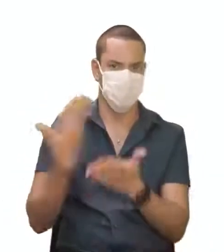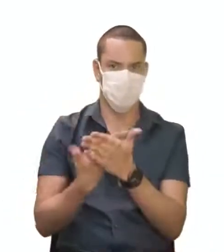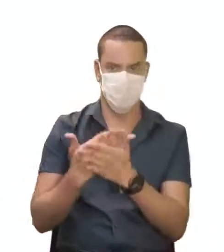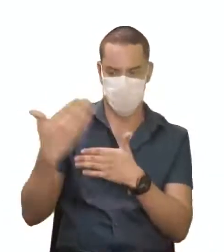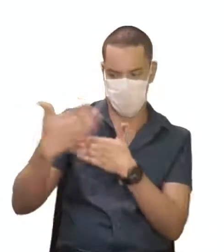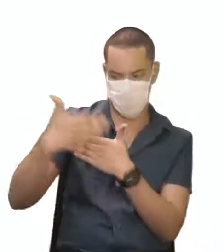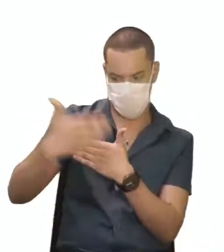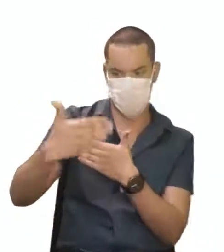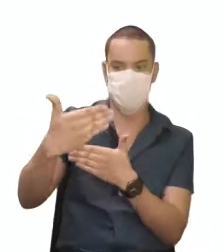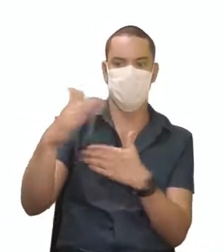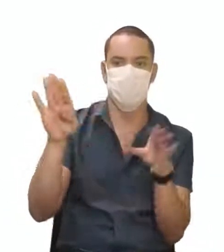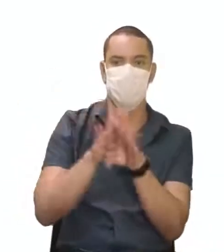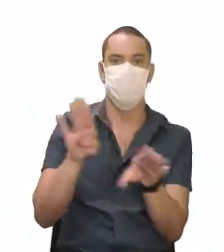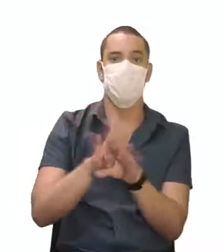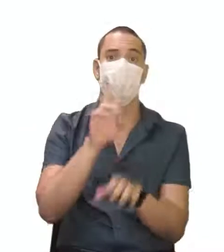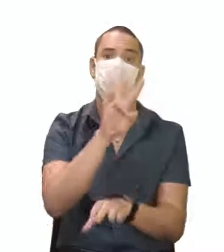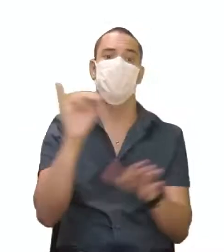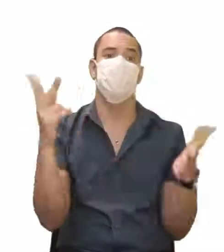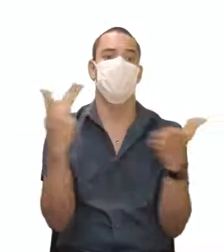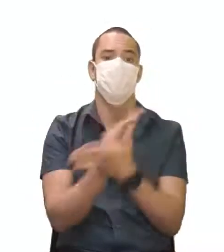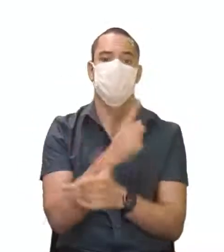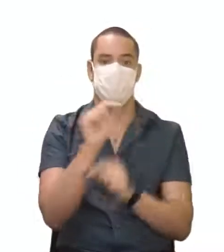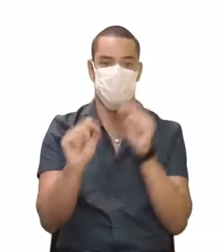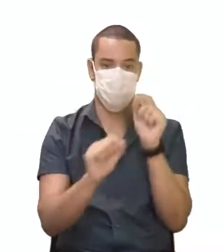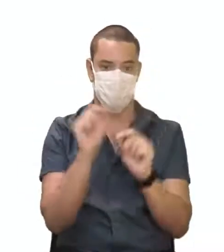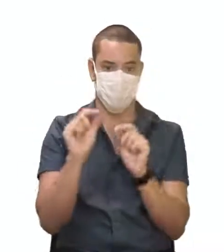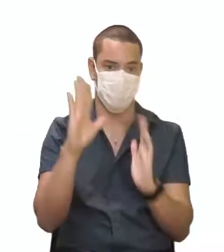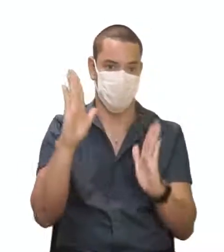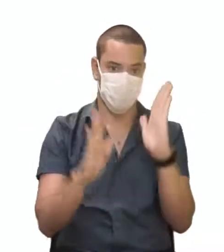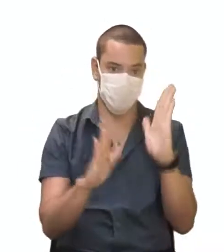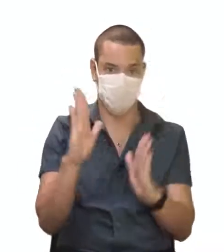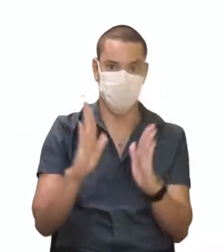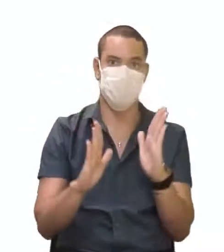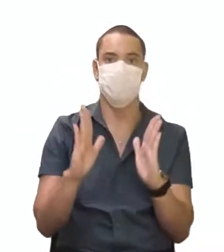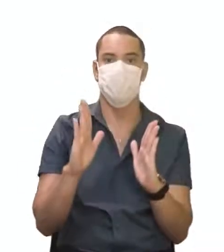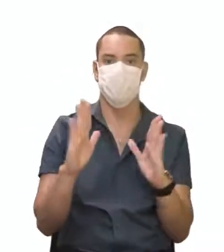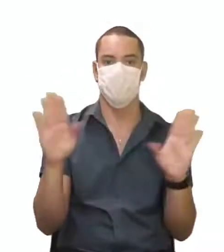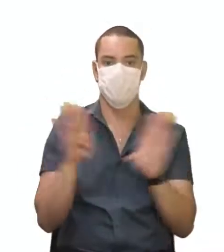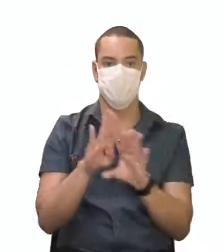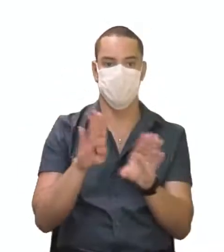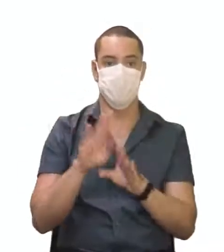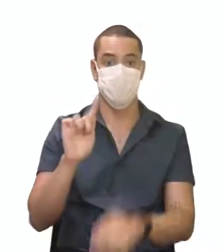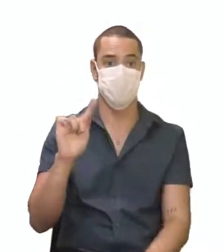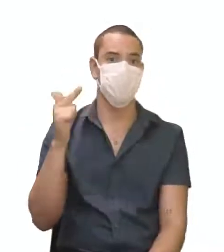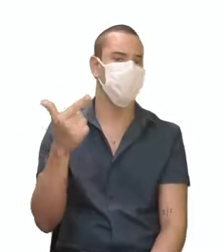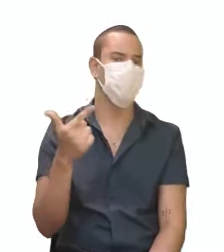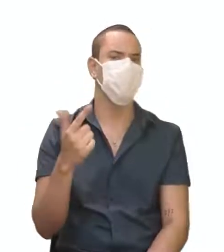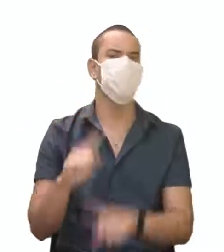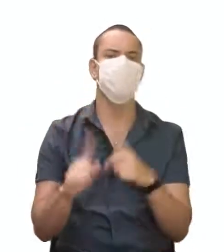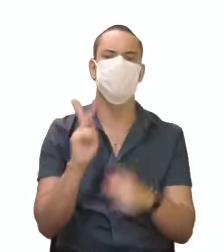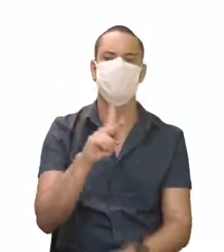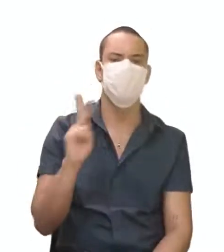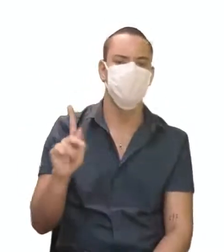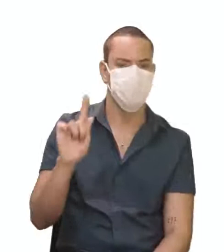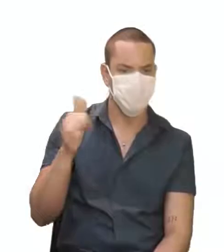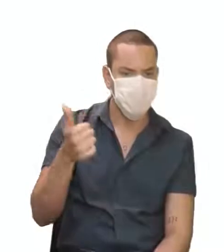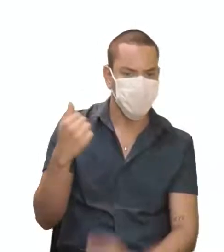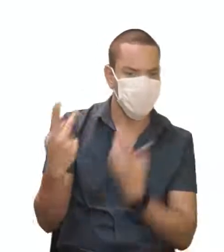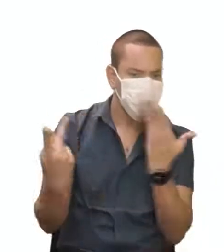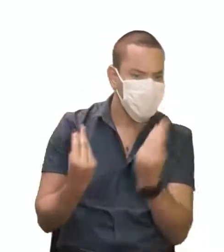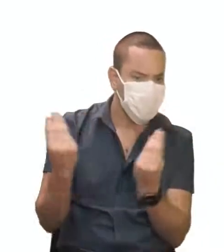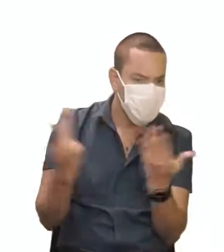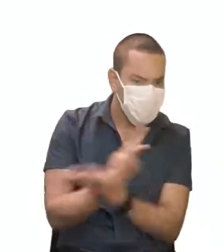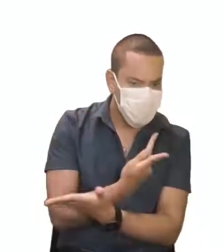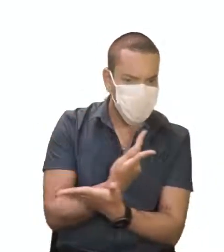mais pra frente, elas vão estar ocorrendo nessa fase aqui, nesse período G2. Tá? Professor, e aqui na fase G1 não acontece